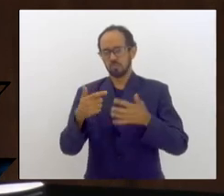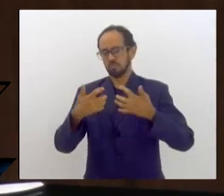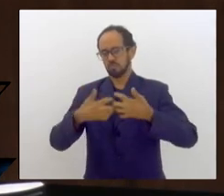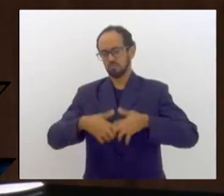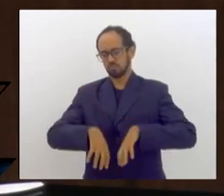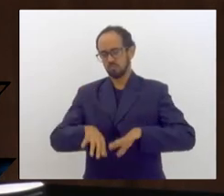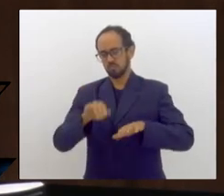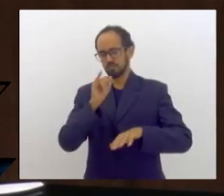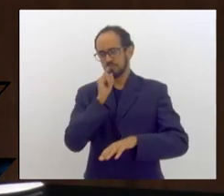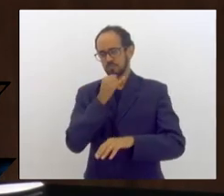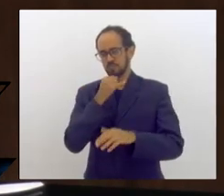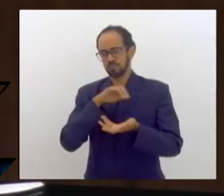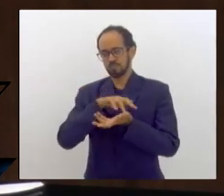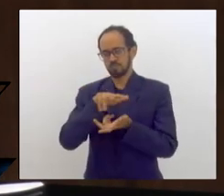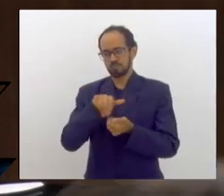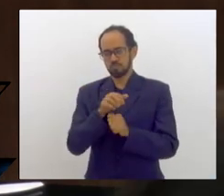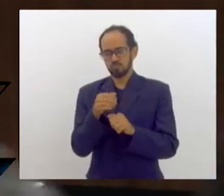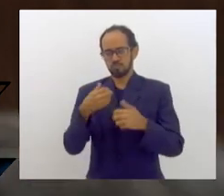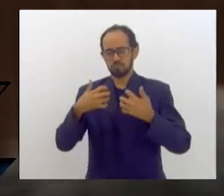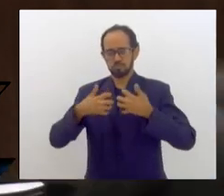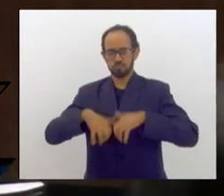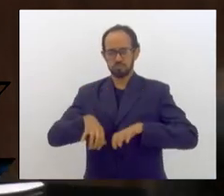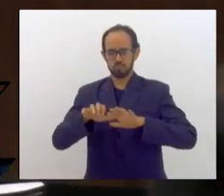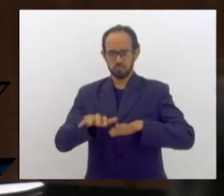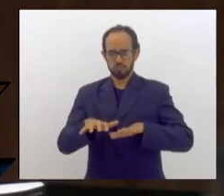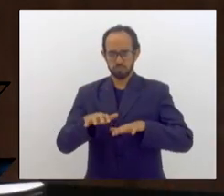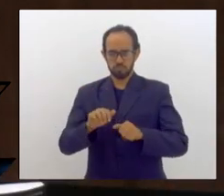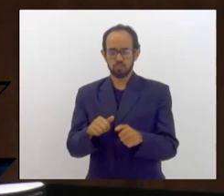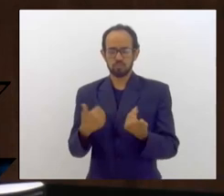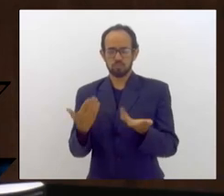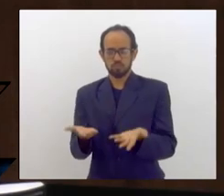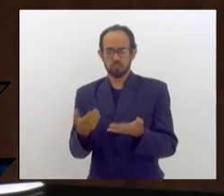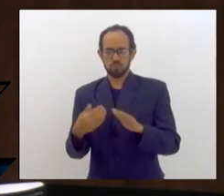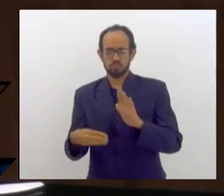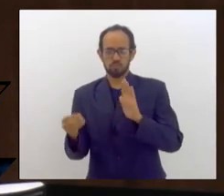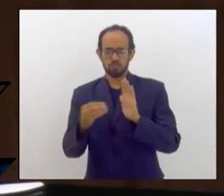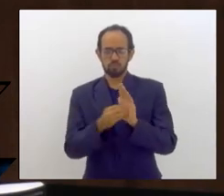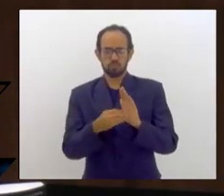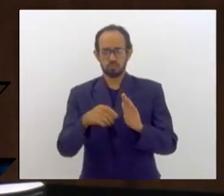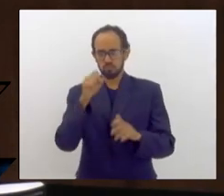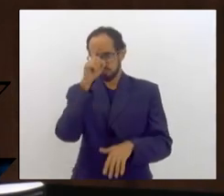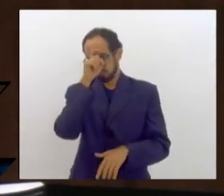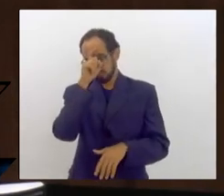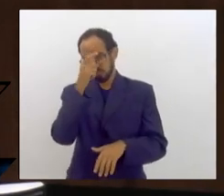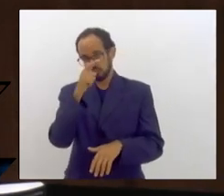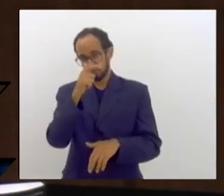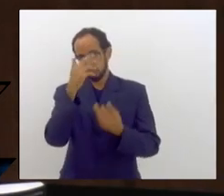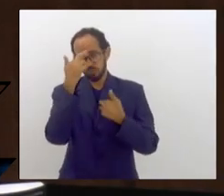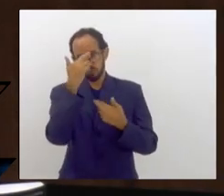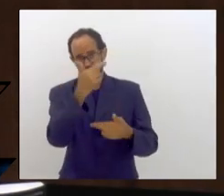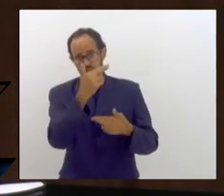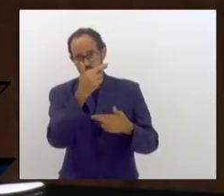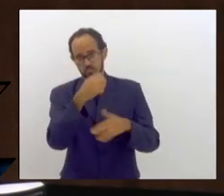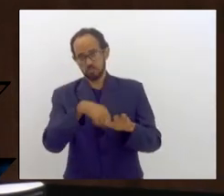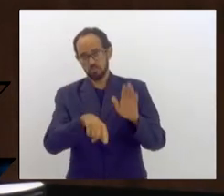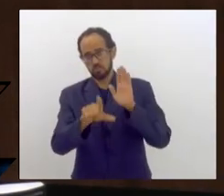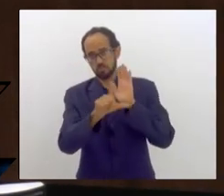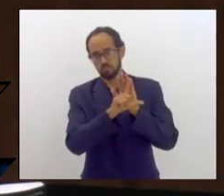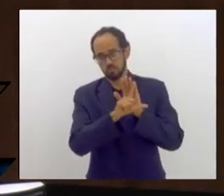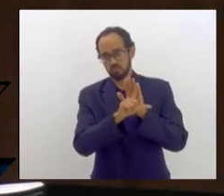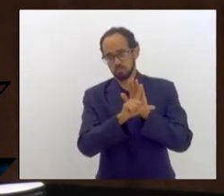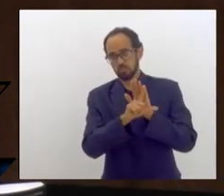mundo funciona assim. Então a gente coloca aqui, né, que o hospital que deixar de cumprir o disposto na